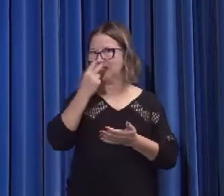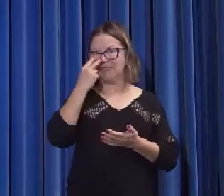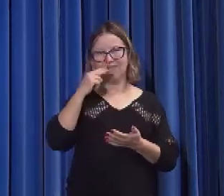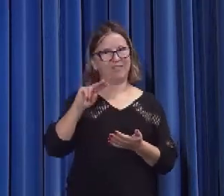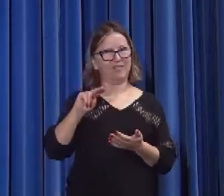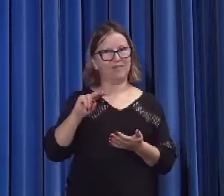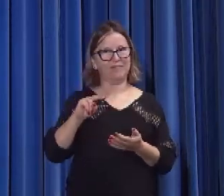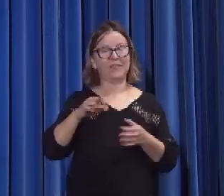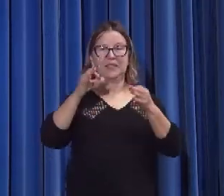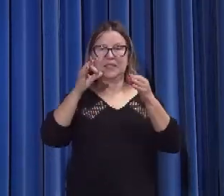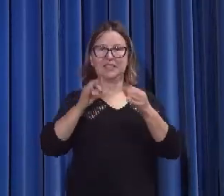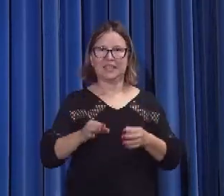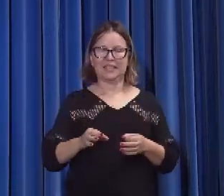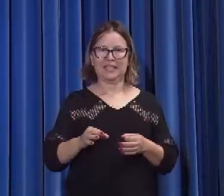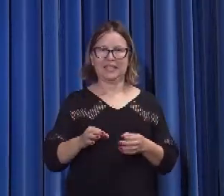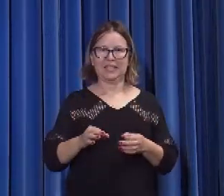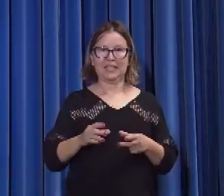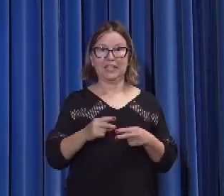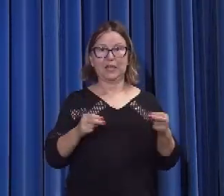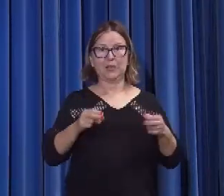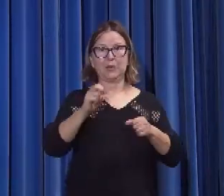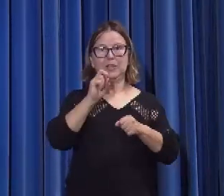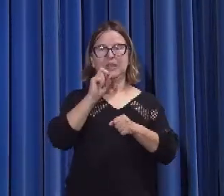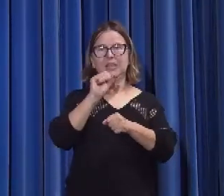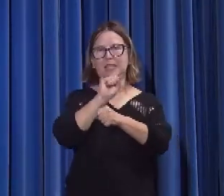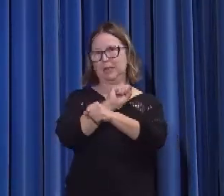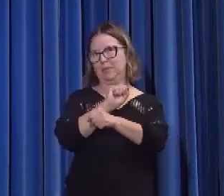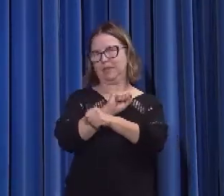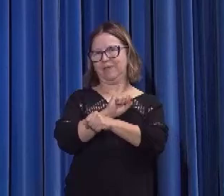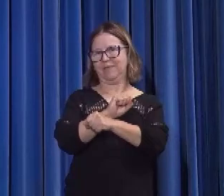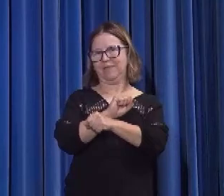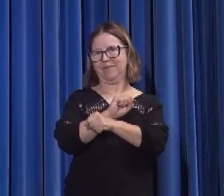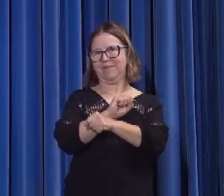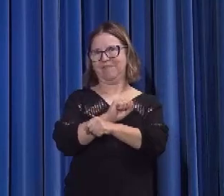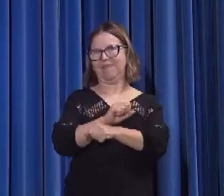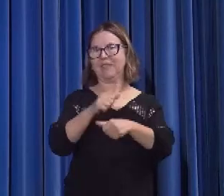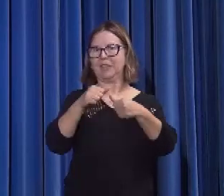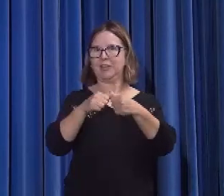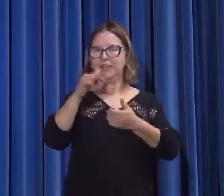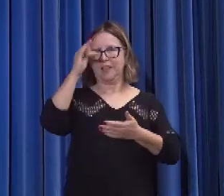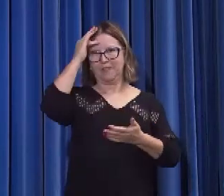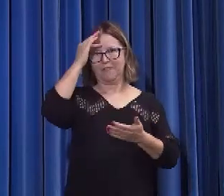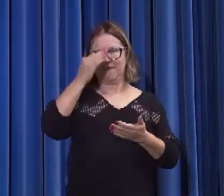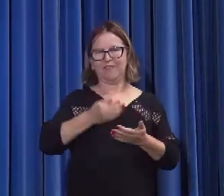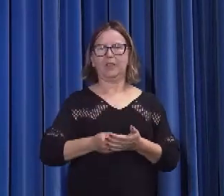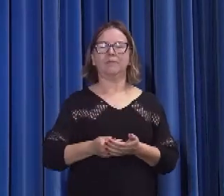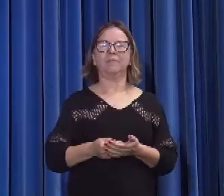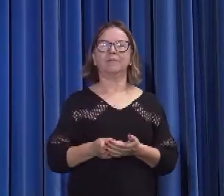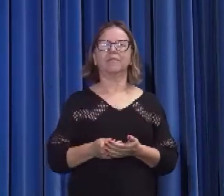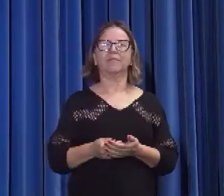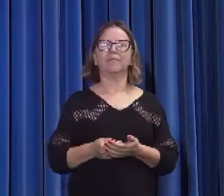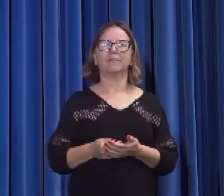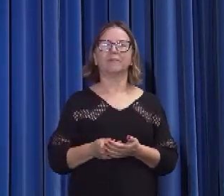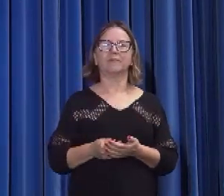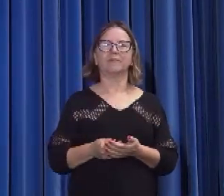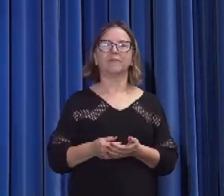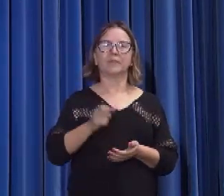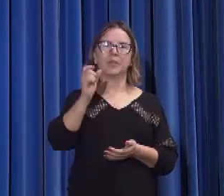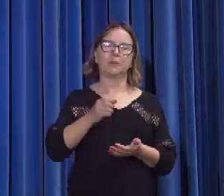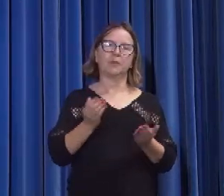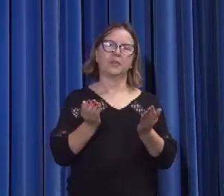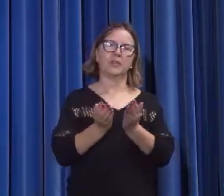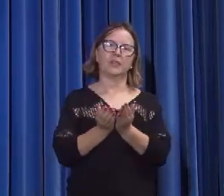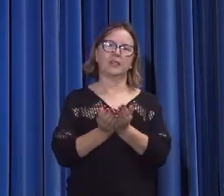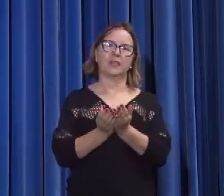e a convicção dos fatos que não se veem. Isso é fé. E o cristão é alguém que vive